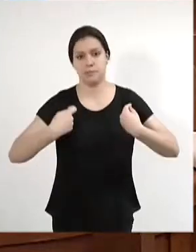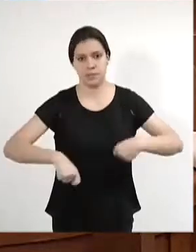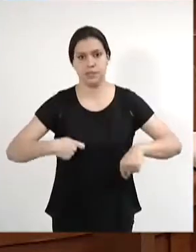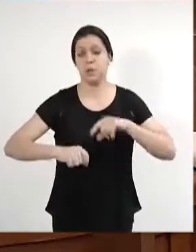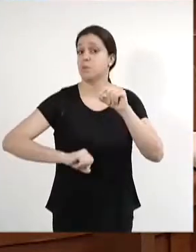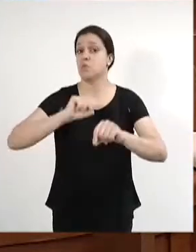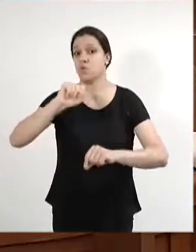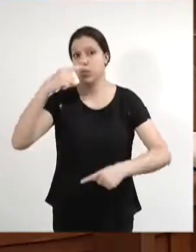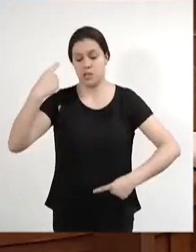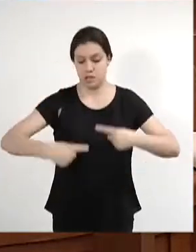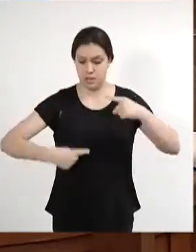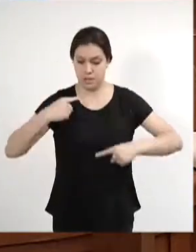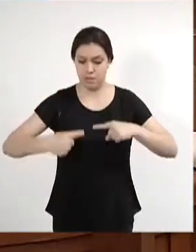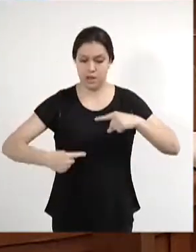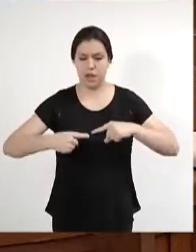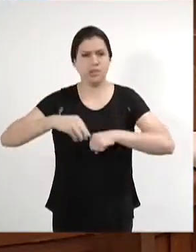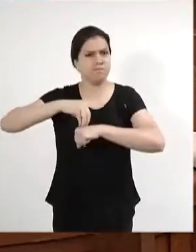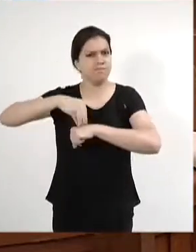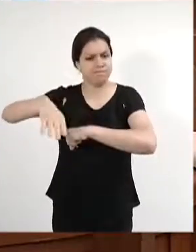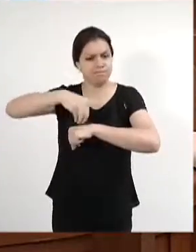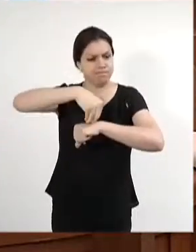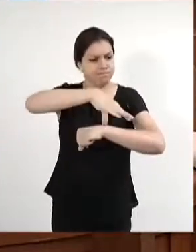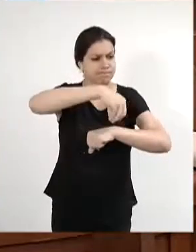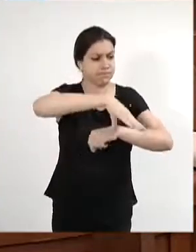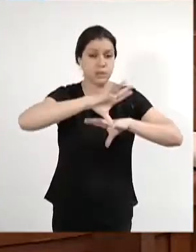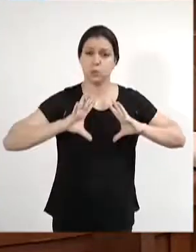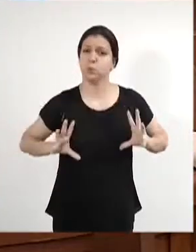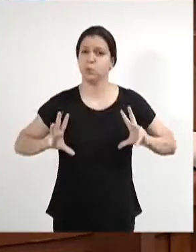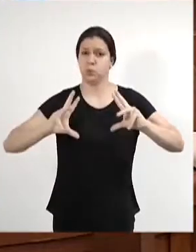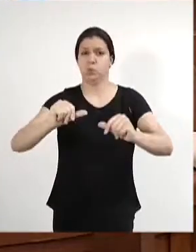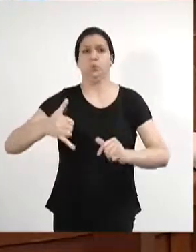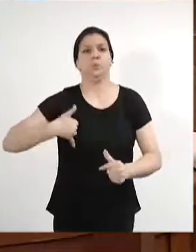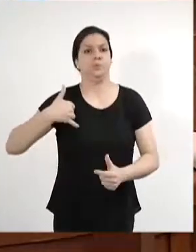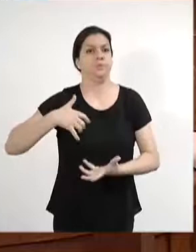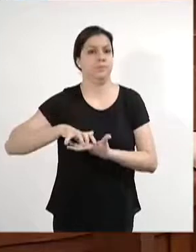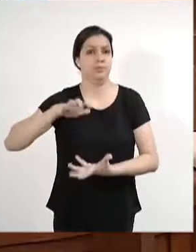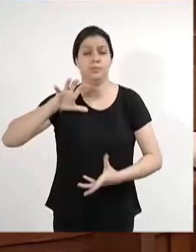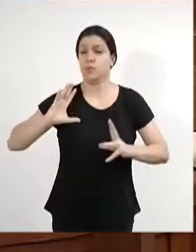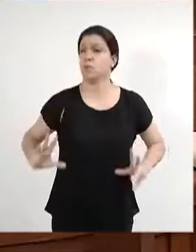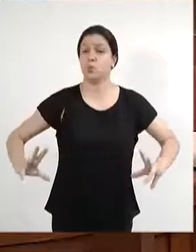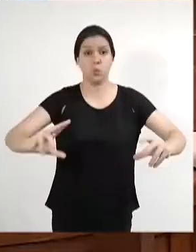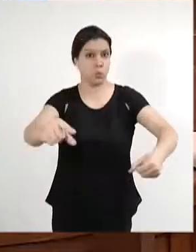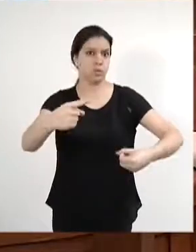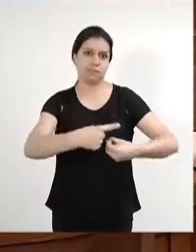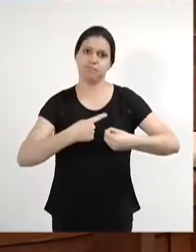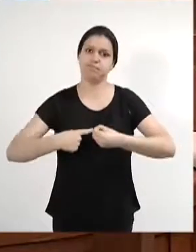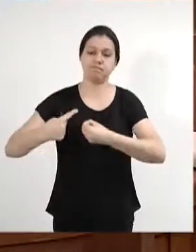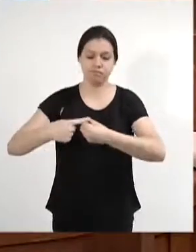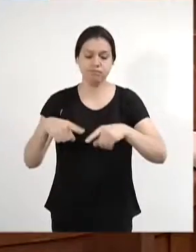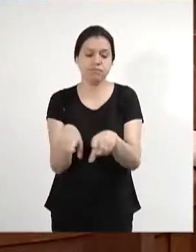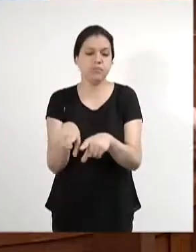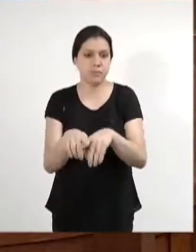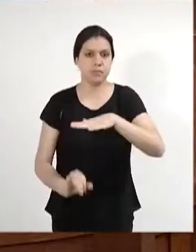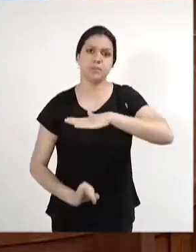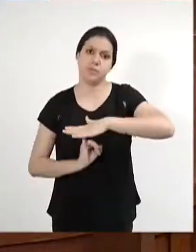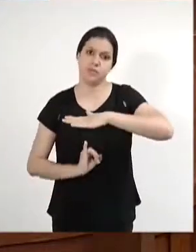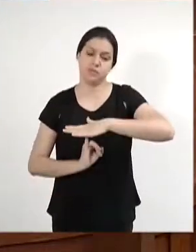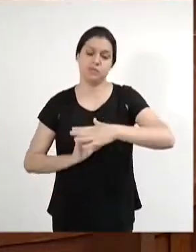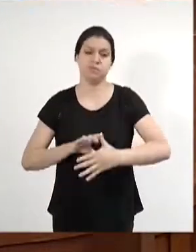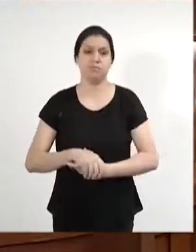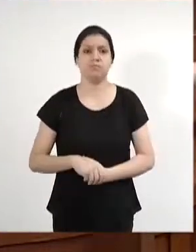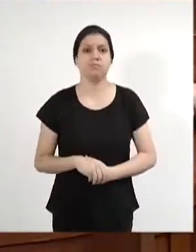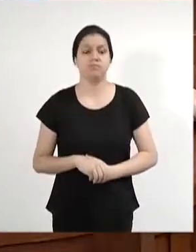debate a todos os idosos, em todos os municípios e instituições,